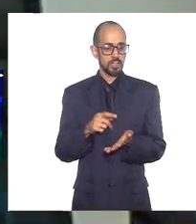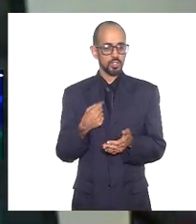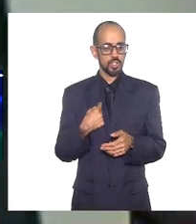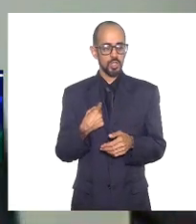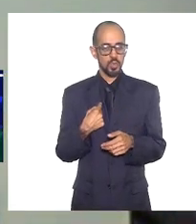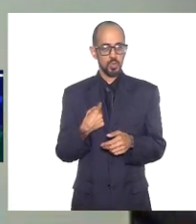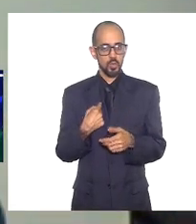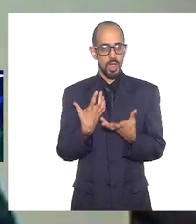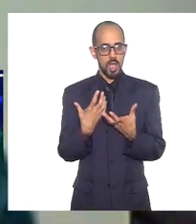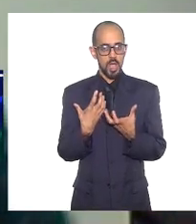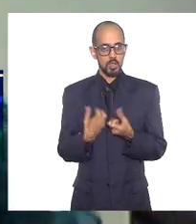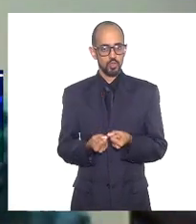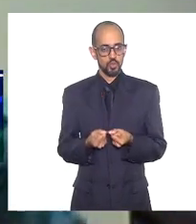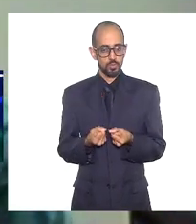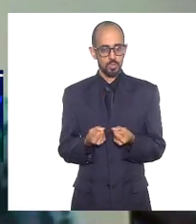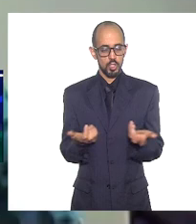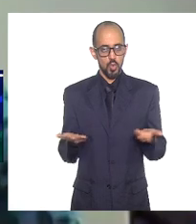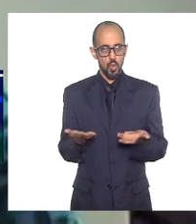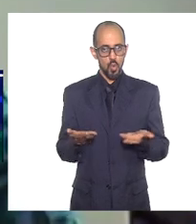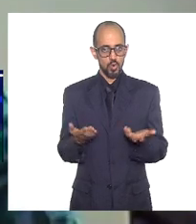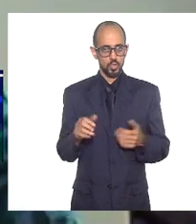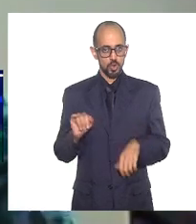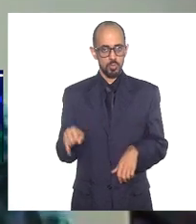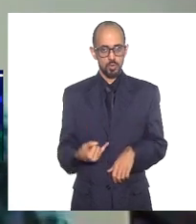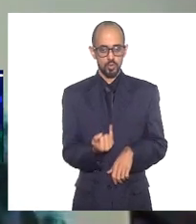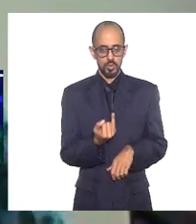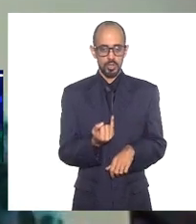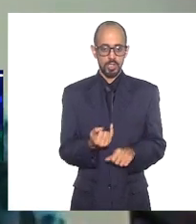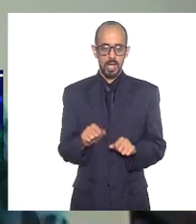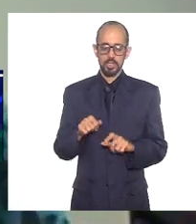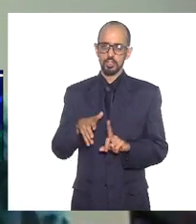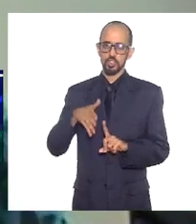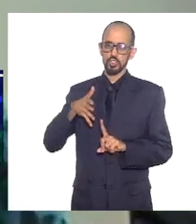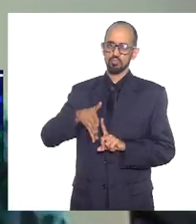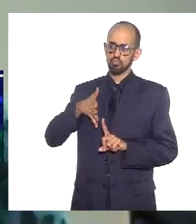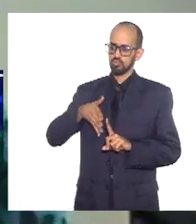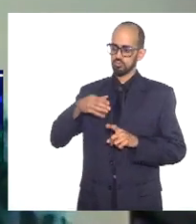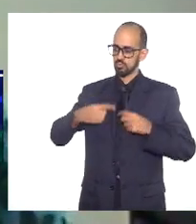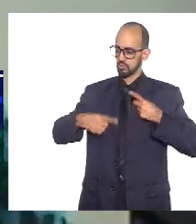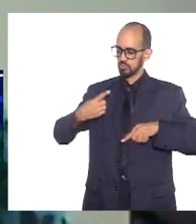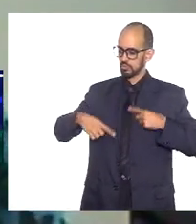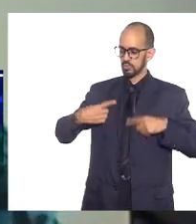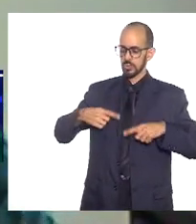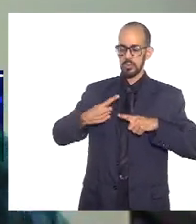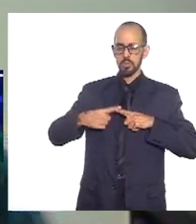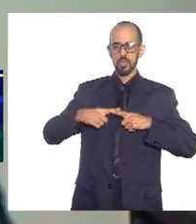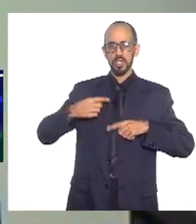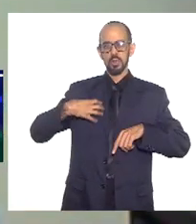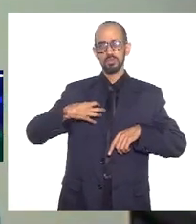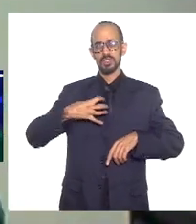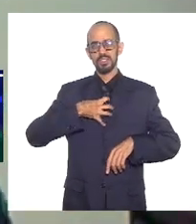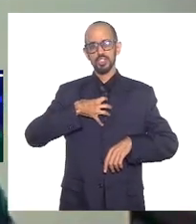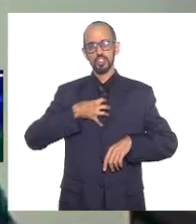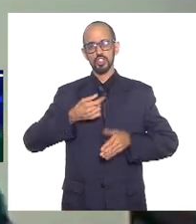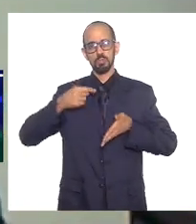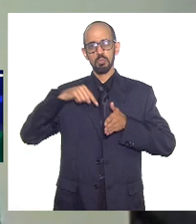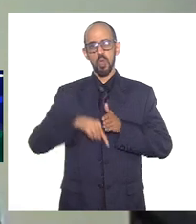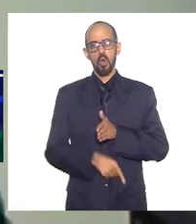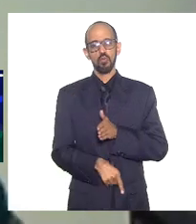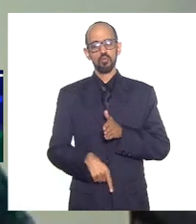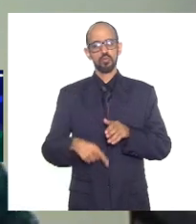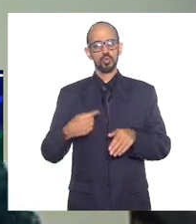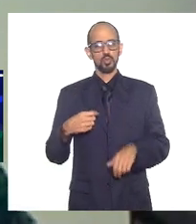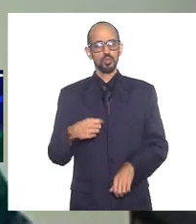eu assumi hoje a oportunidade de fazer esse debate porque fiquei profundamente